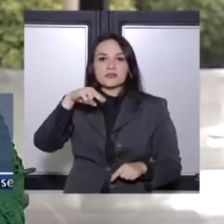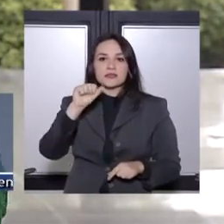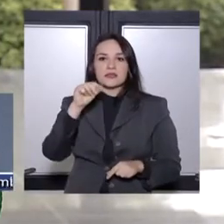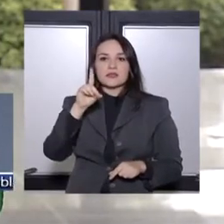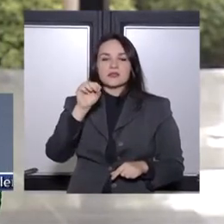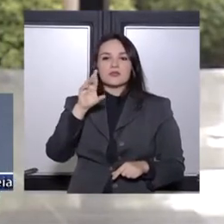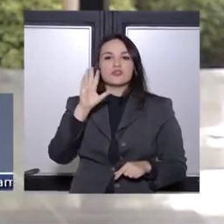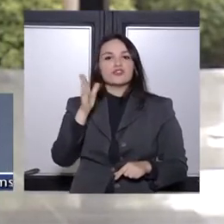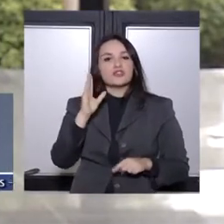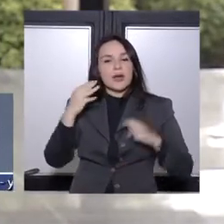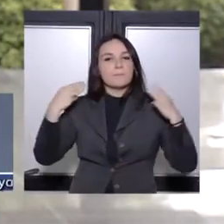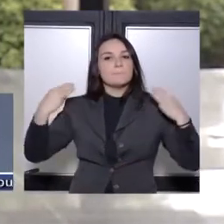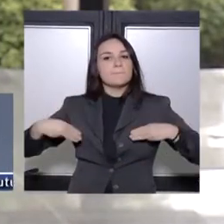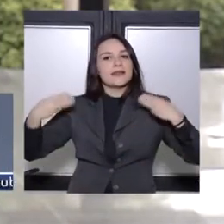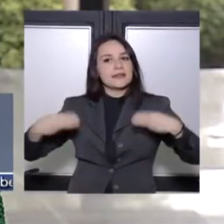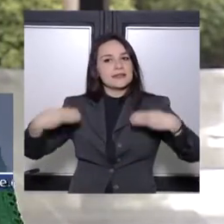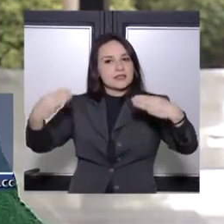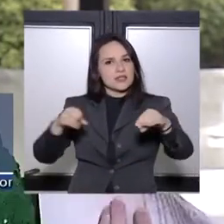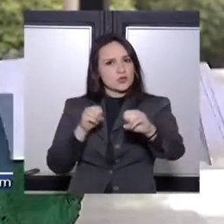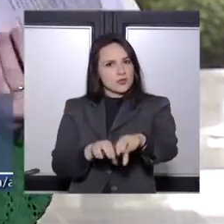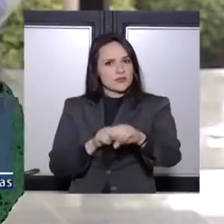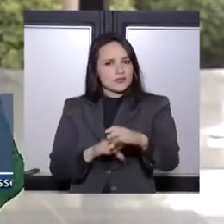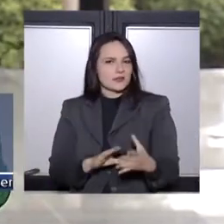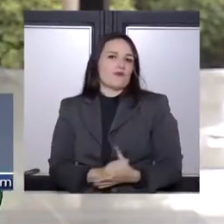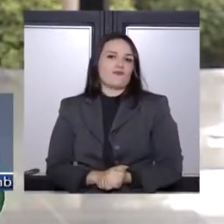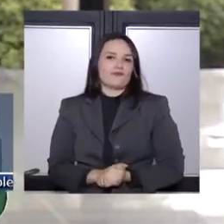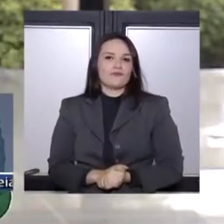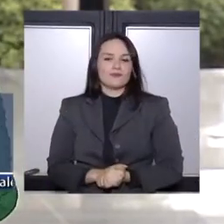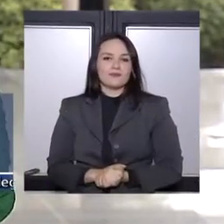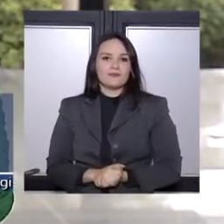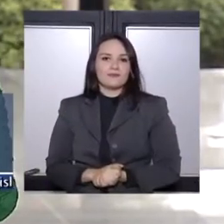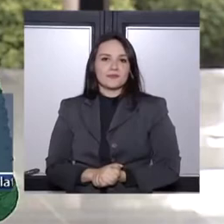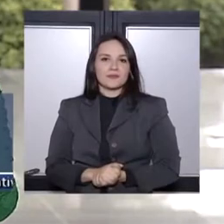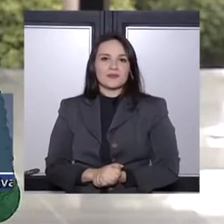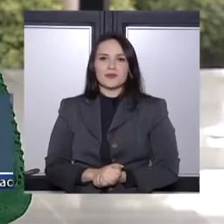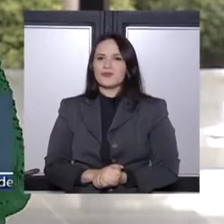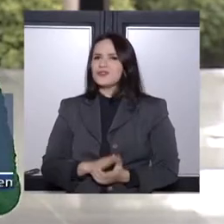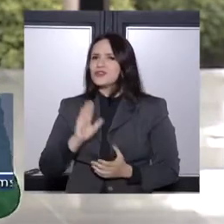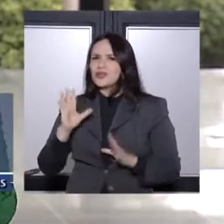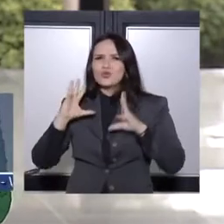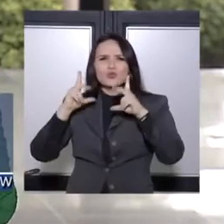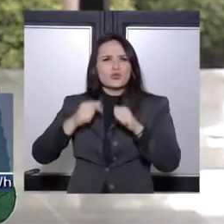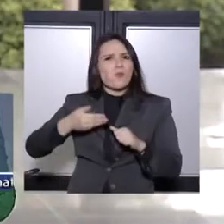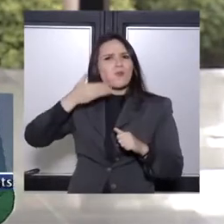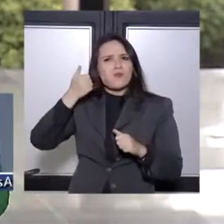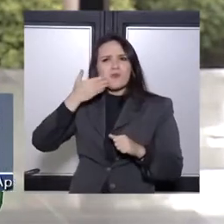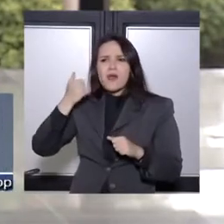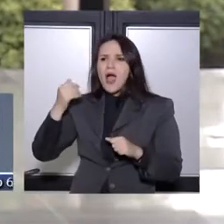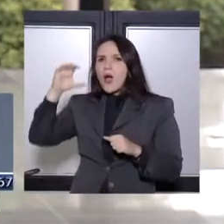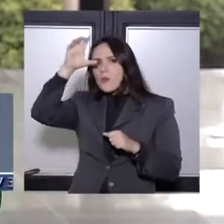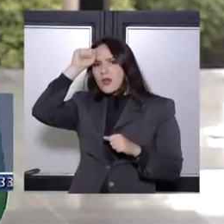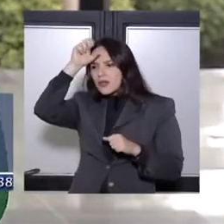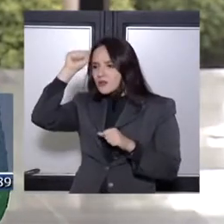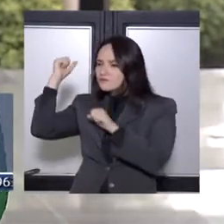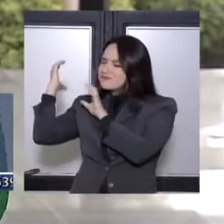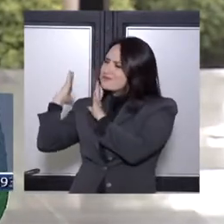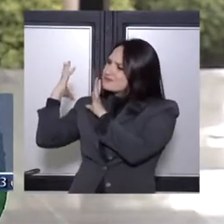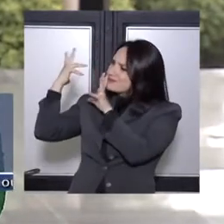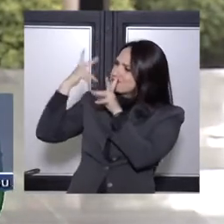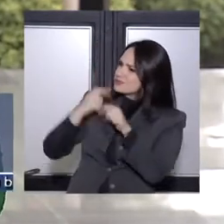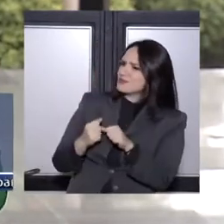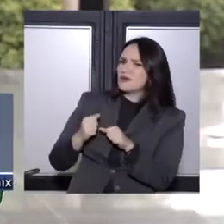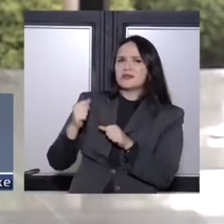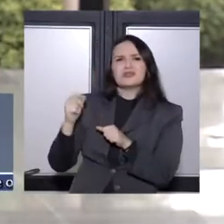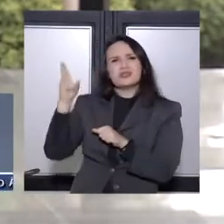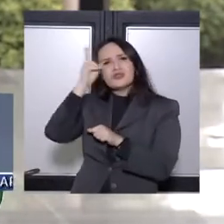ele pôde colocar em prática tudo aquilo desde a época da ditadura militar, que ele lutava muito